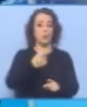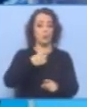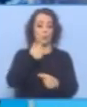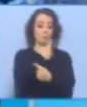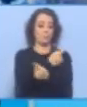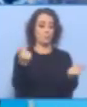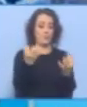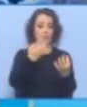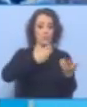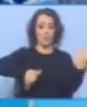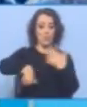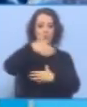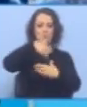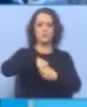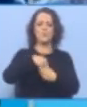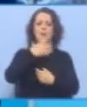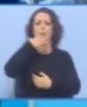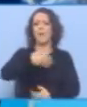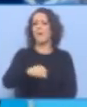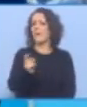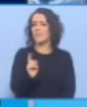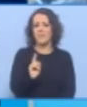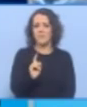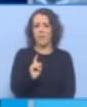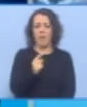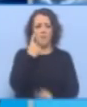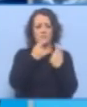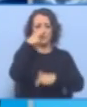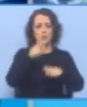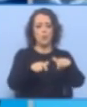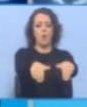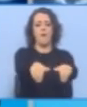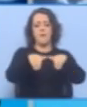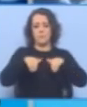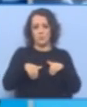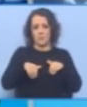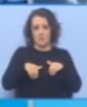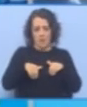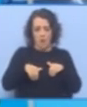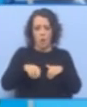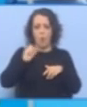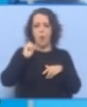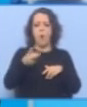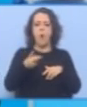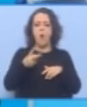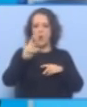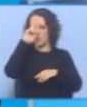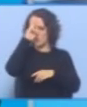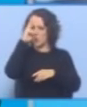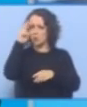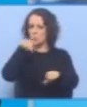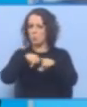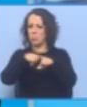eu dizia, de descrédito, não é? Que leva muitas pessoas a abster-se de votar ou a deixar de se empenhar na política, pensando que a